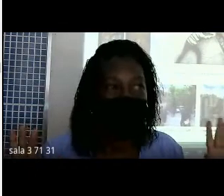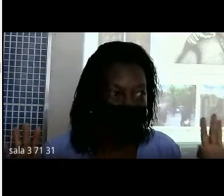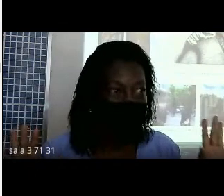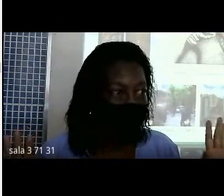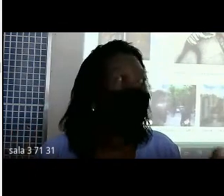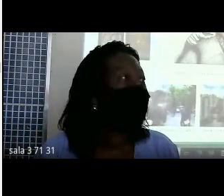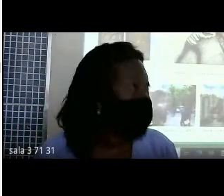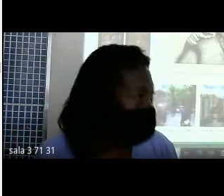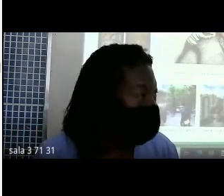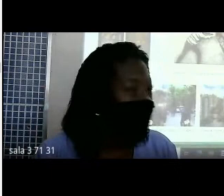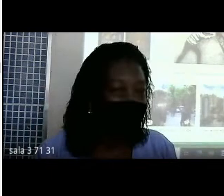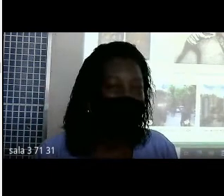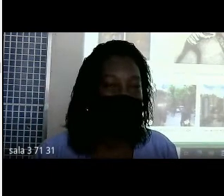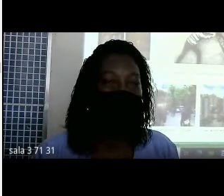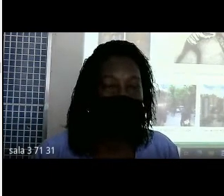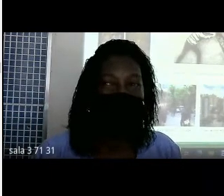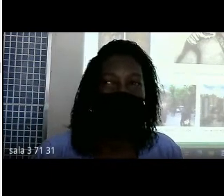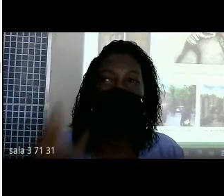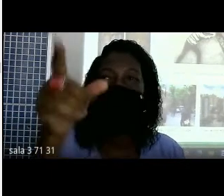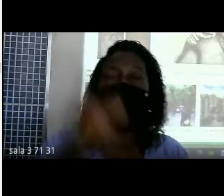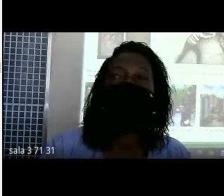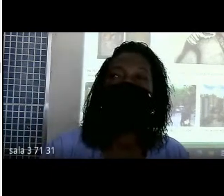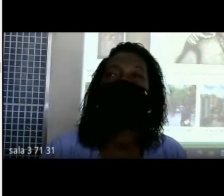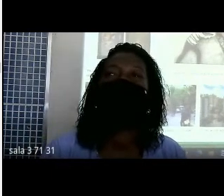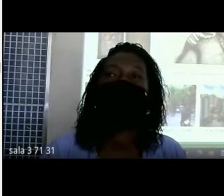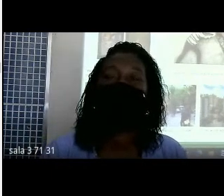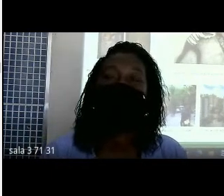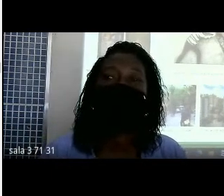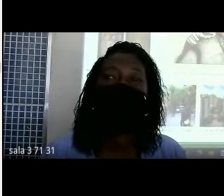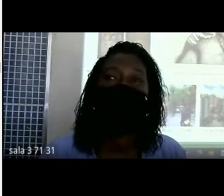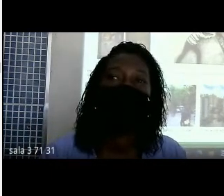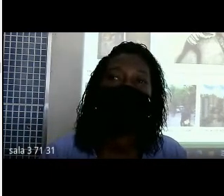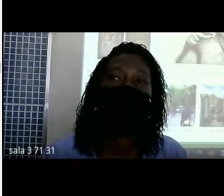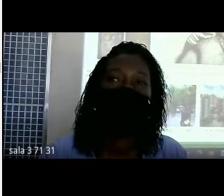vender. A gente fica rica só com isso, né? Fala, Davi.